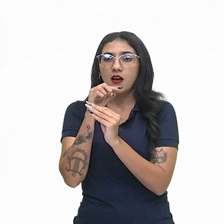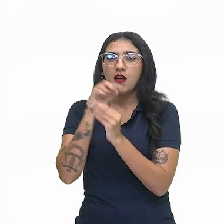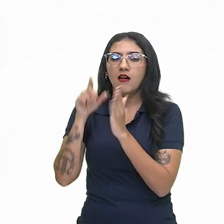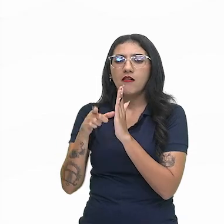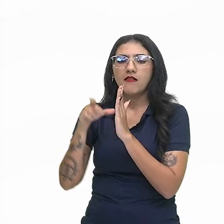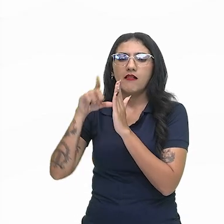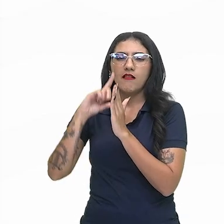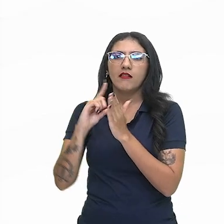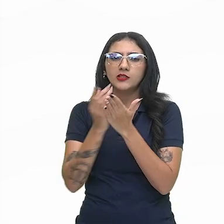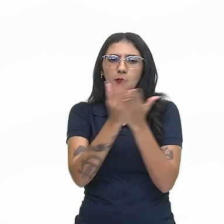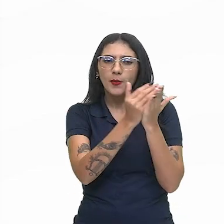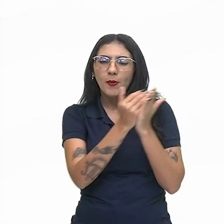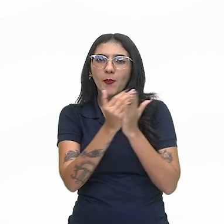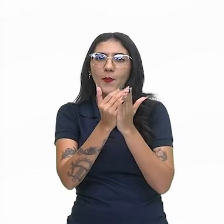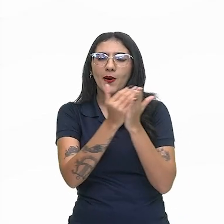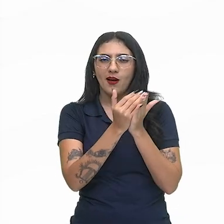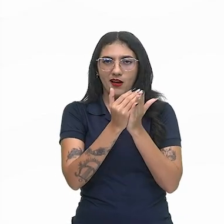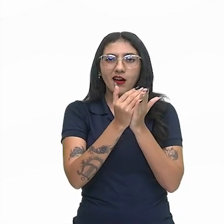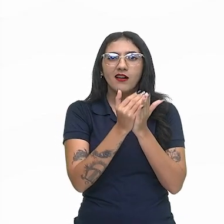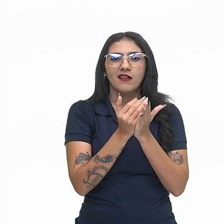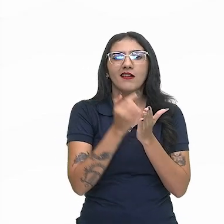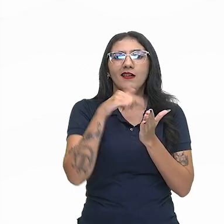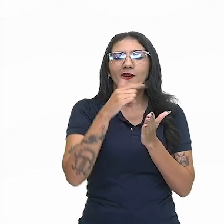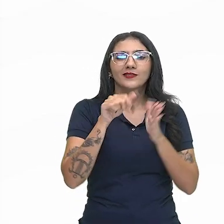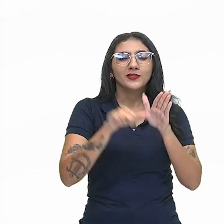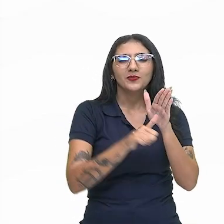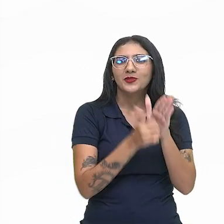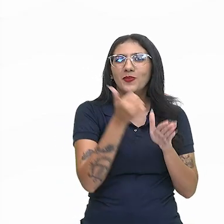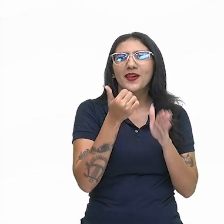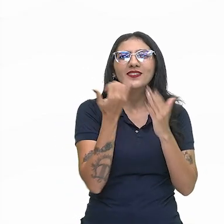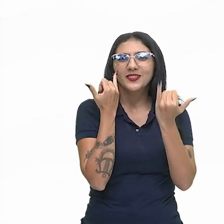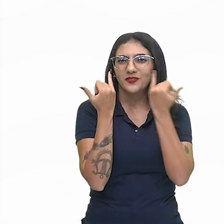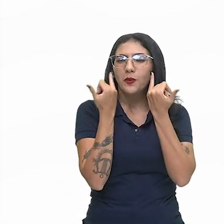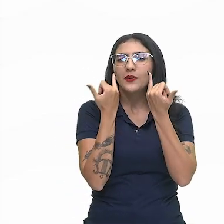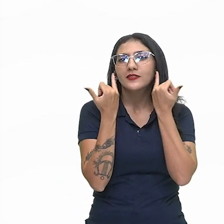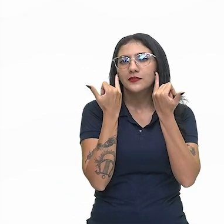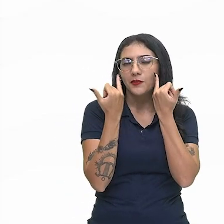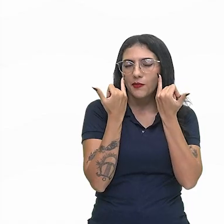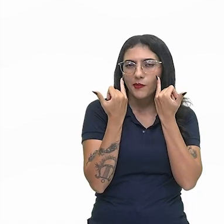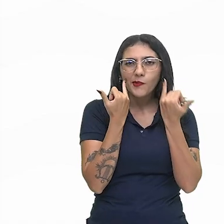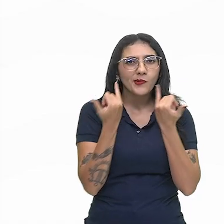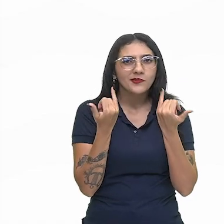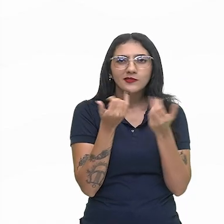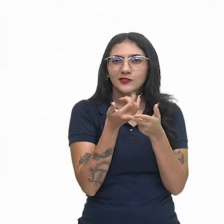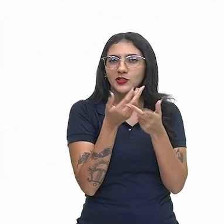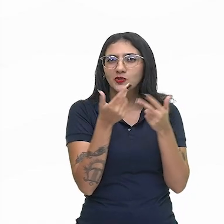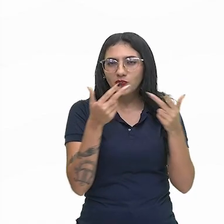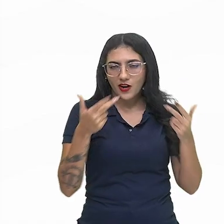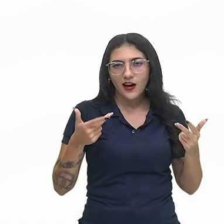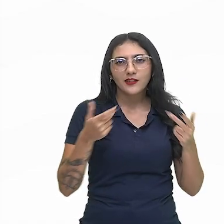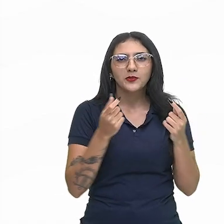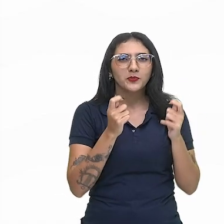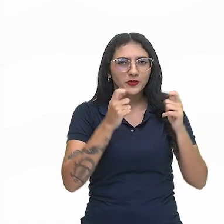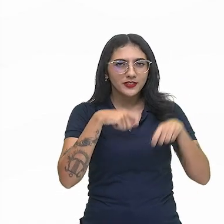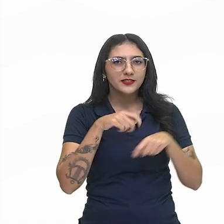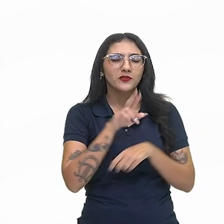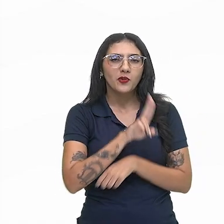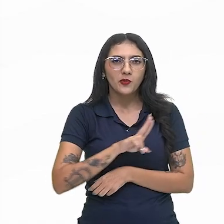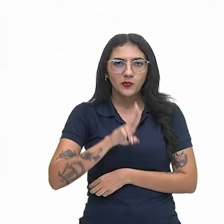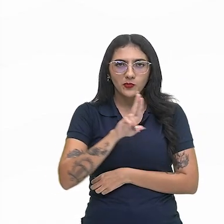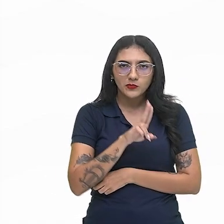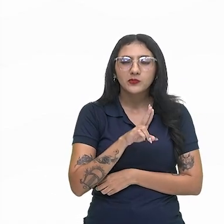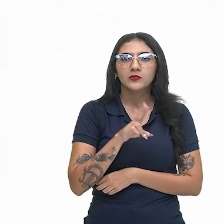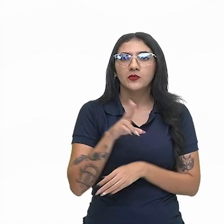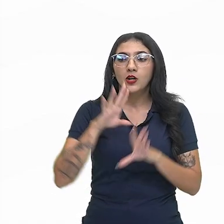ingredientes. Os dados são os ingredientes, entenderam? O sal, a pimenta, o coentro. Aí, quando